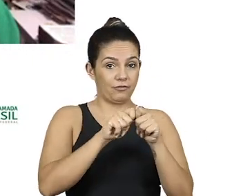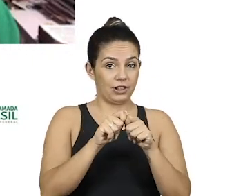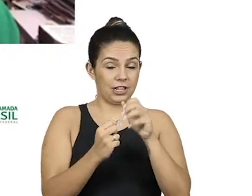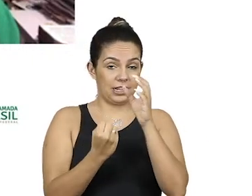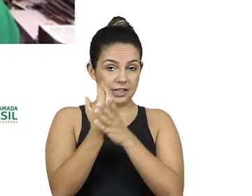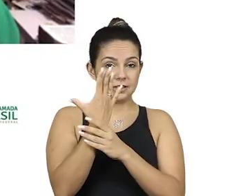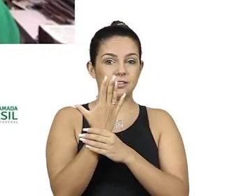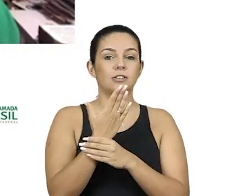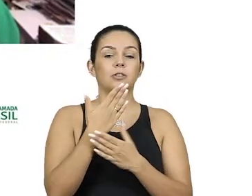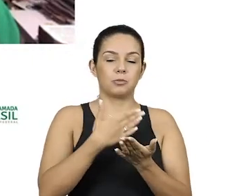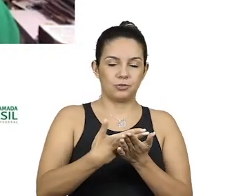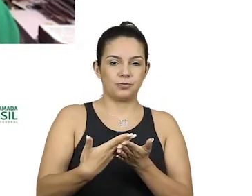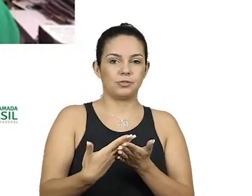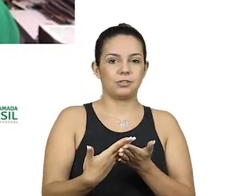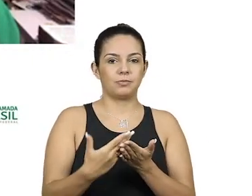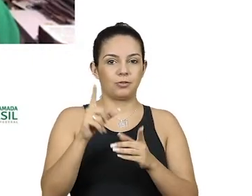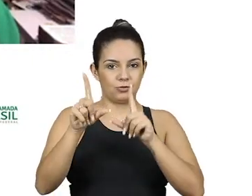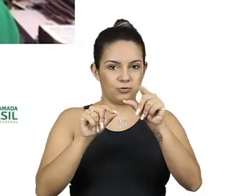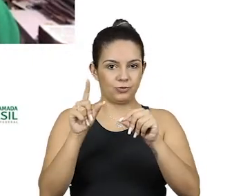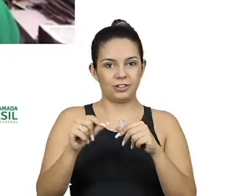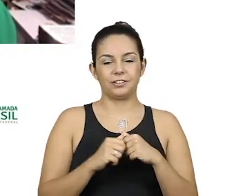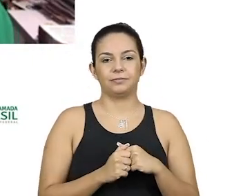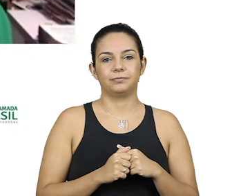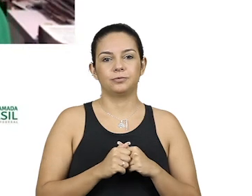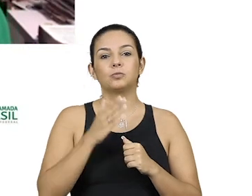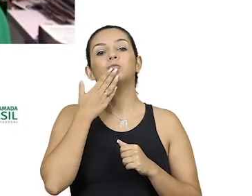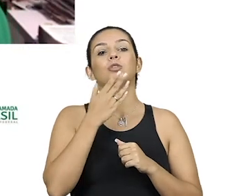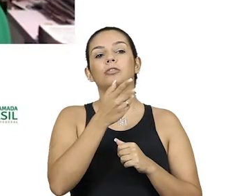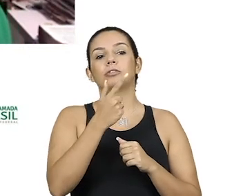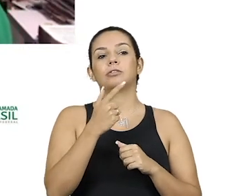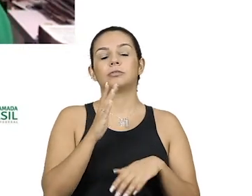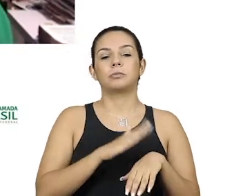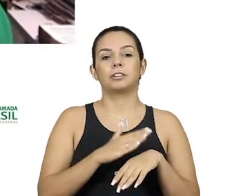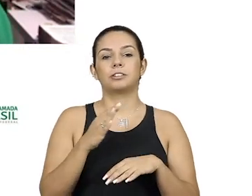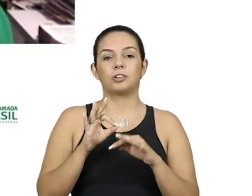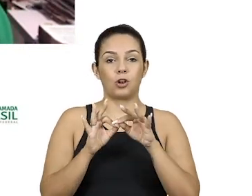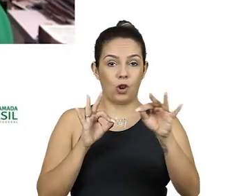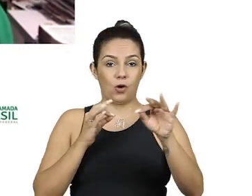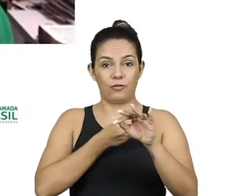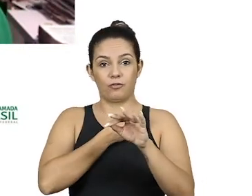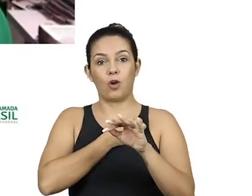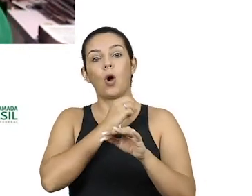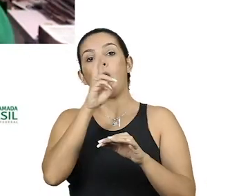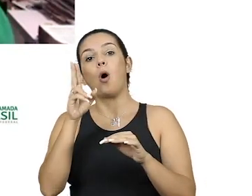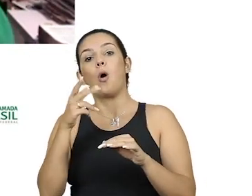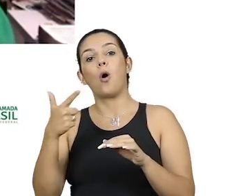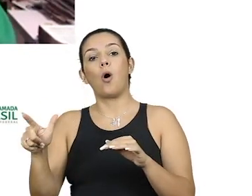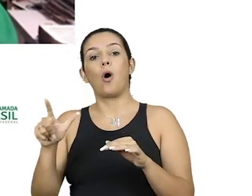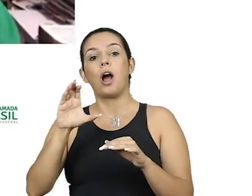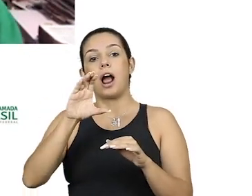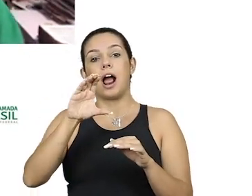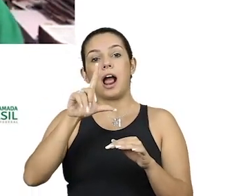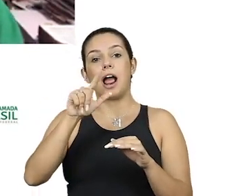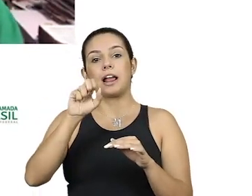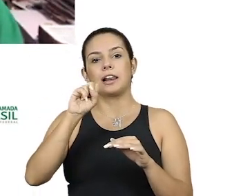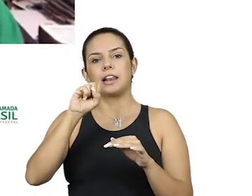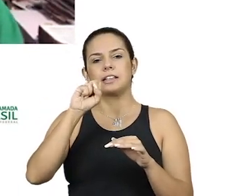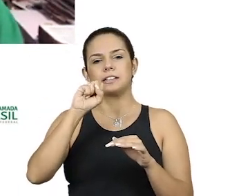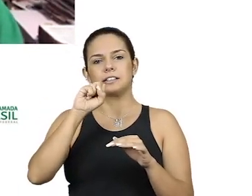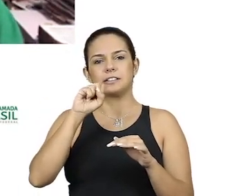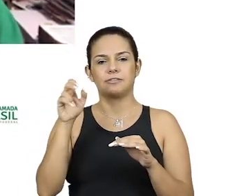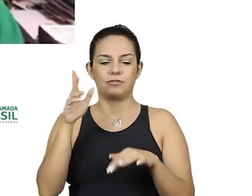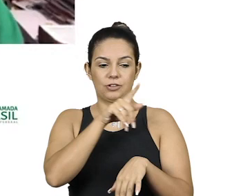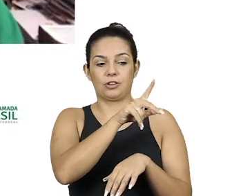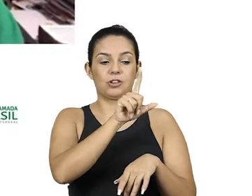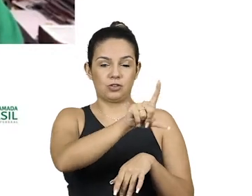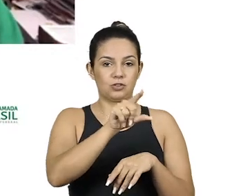lançando. Pode começar e pode escolher. Qual dos 2? A Mais Longa Vida ou Mais Classificados e Nem Tanto? Mais Longa